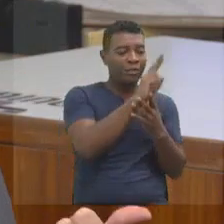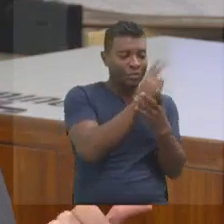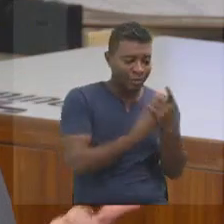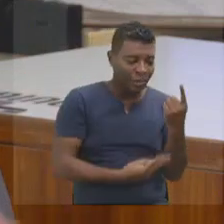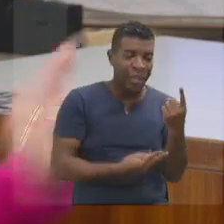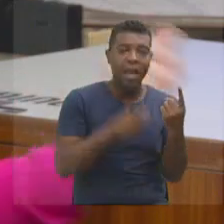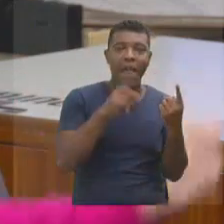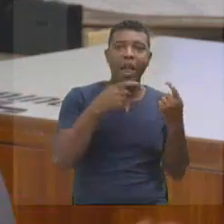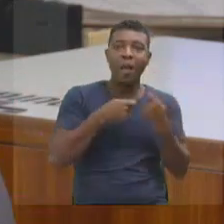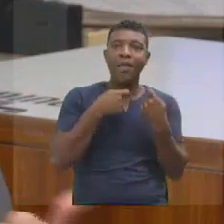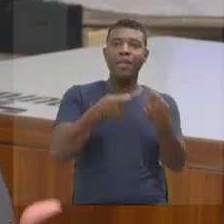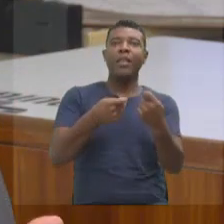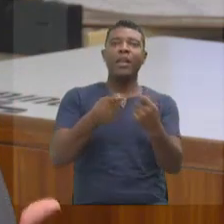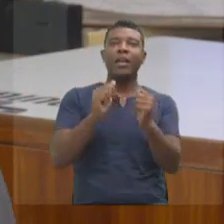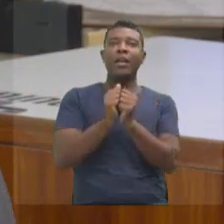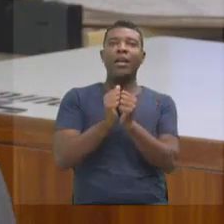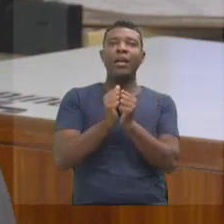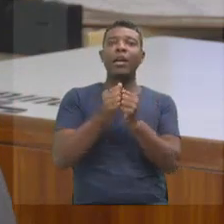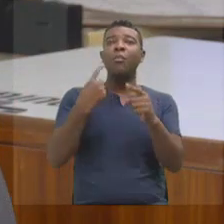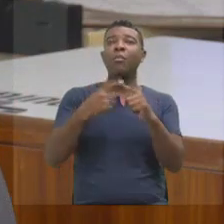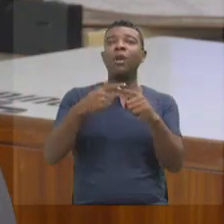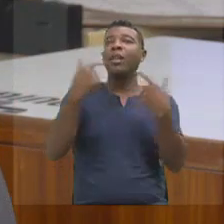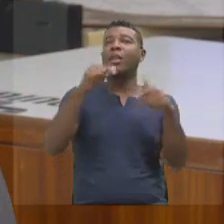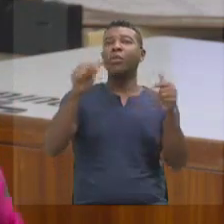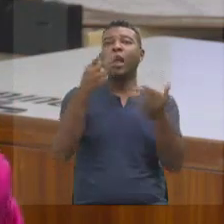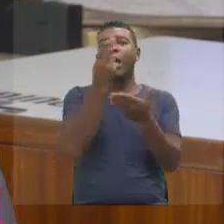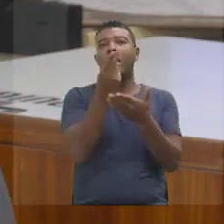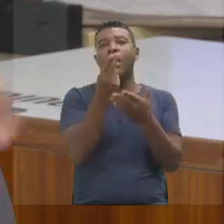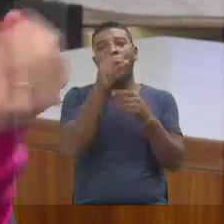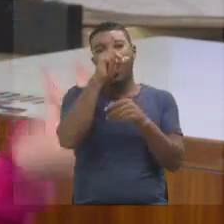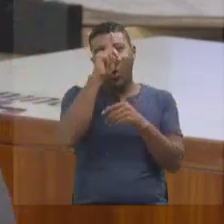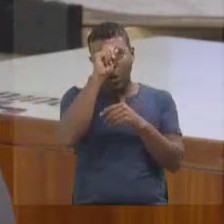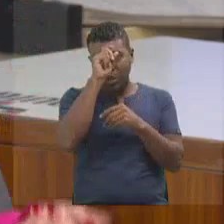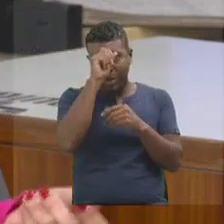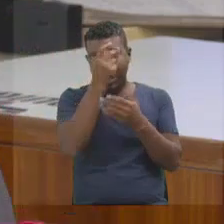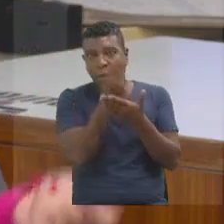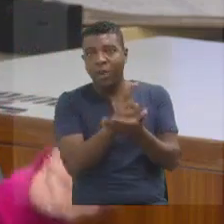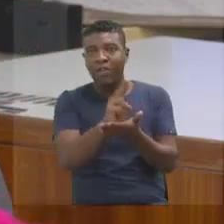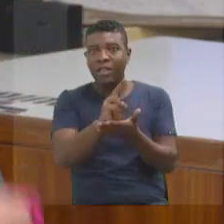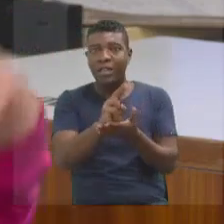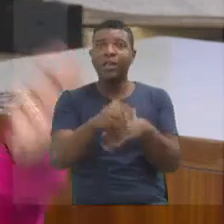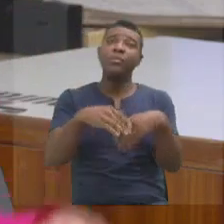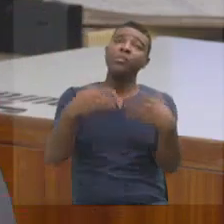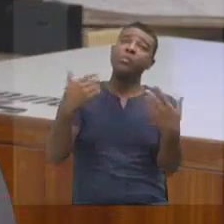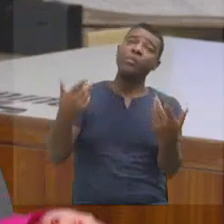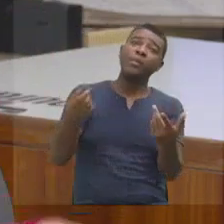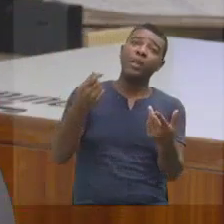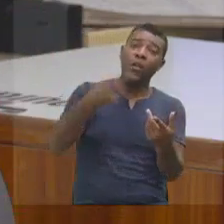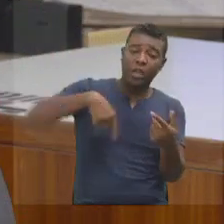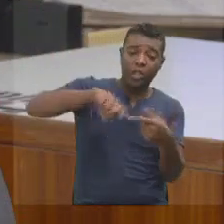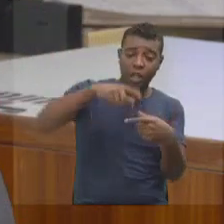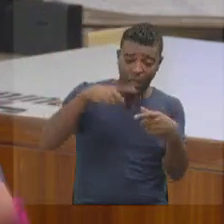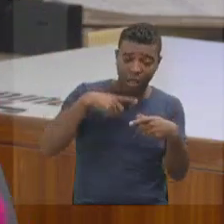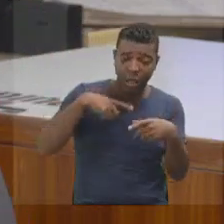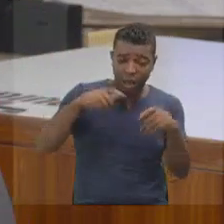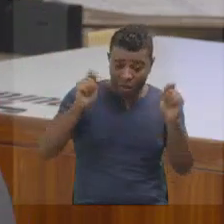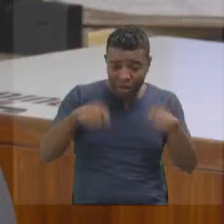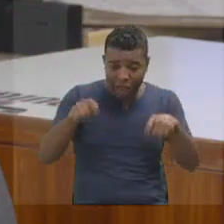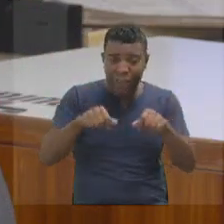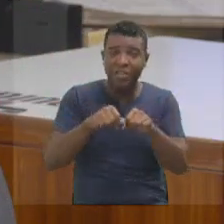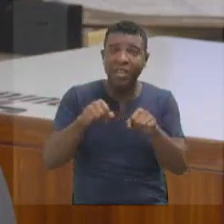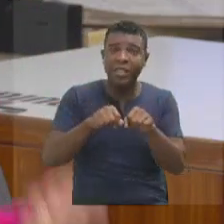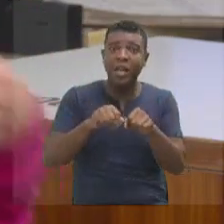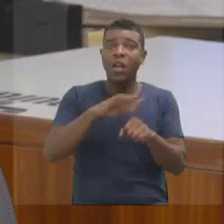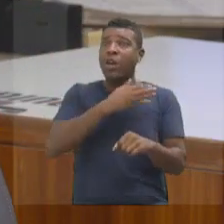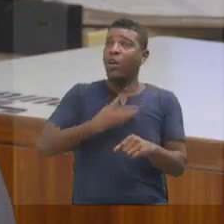hospital ainda não tem Hospital Universitário Então a gente tem uma condição muito propícia para que a gente consiga fazer essa entrega o governo federal